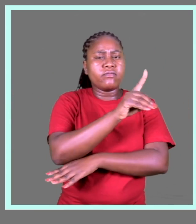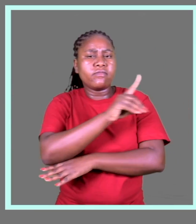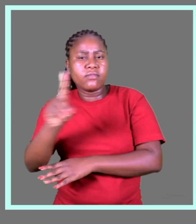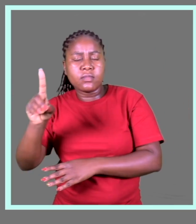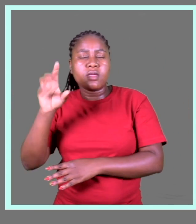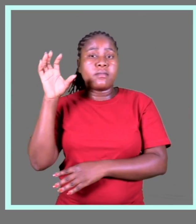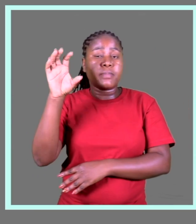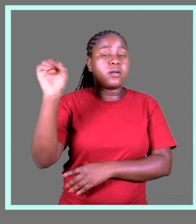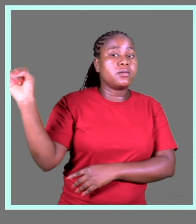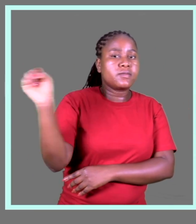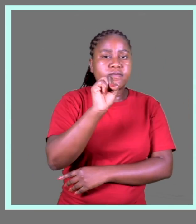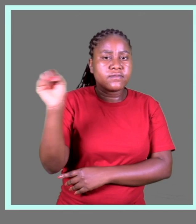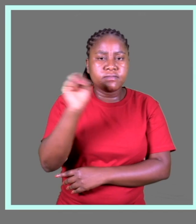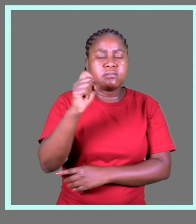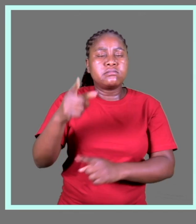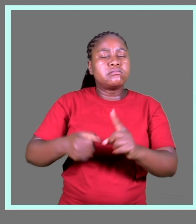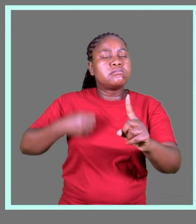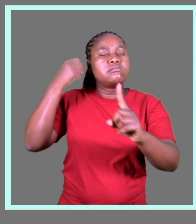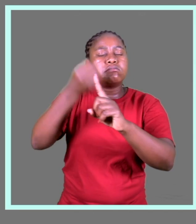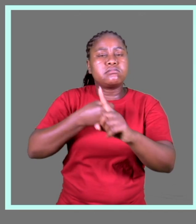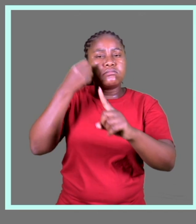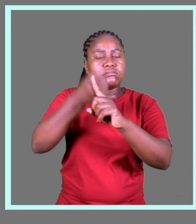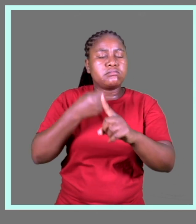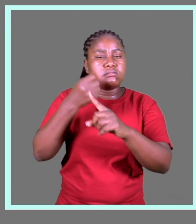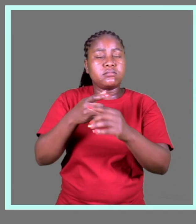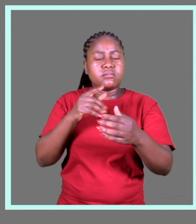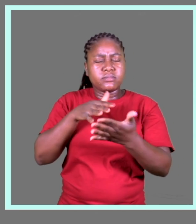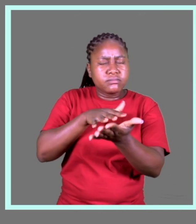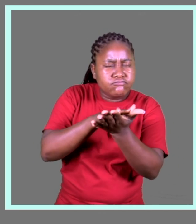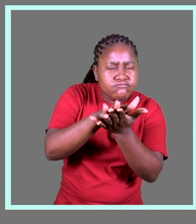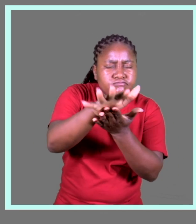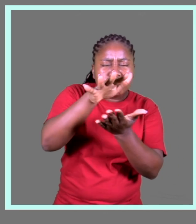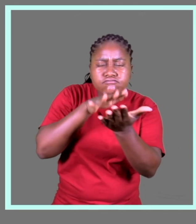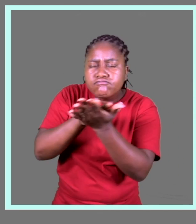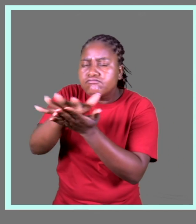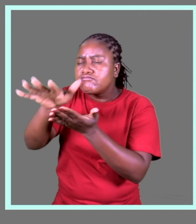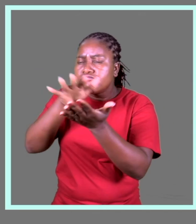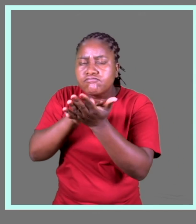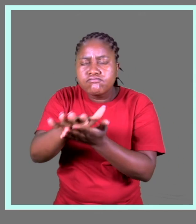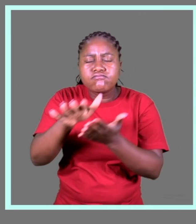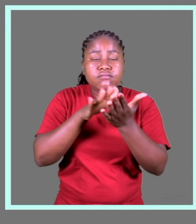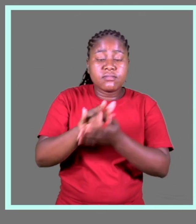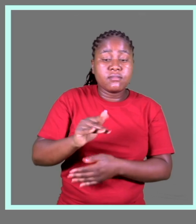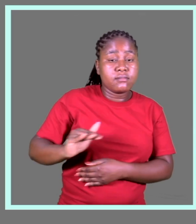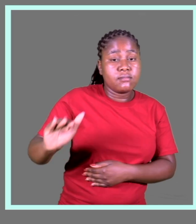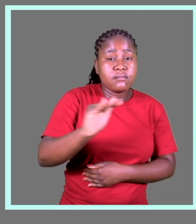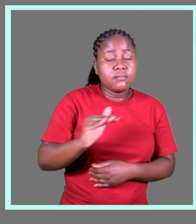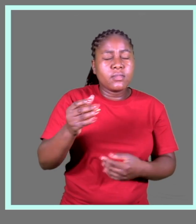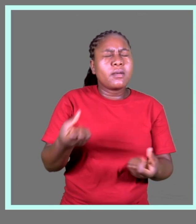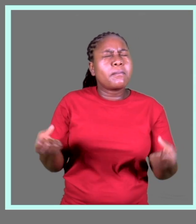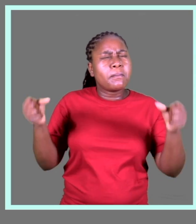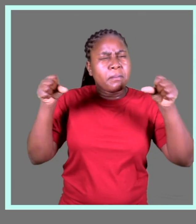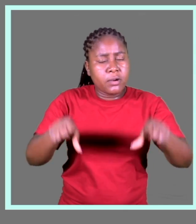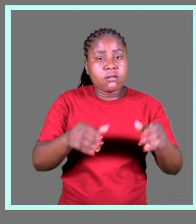ADEMO, em Sofala, está a desenvolver campanhas de capacitação e sensibilização para o combate a este